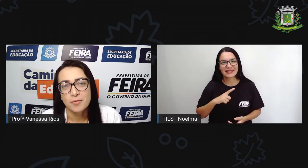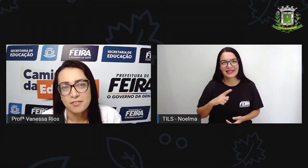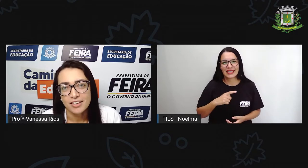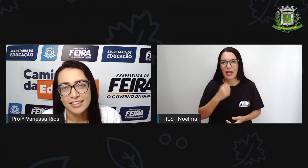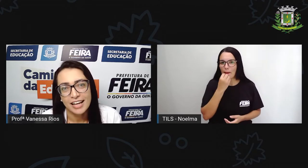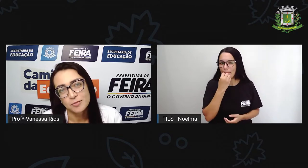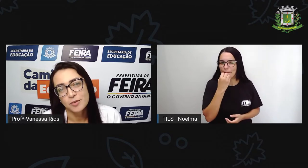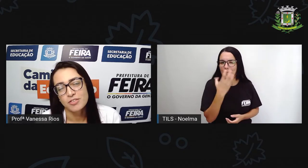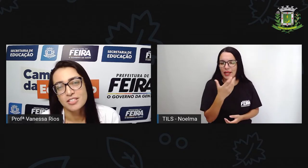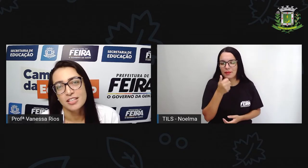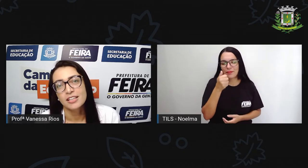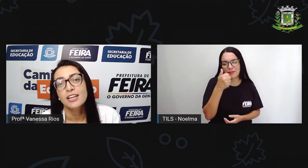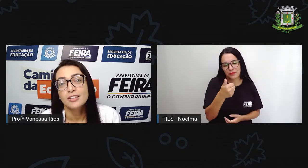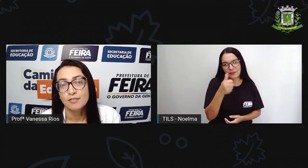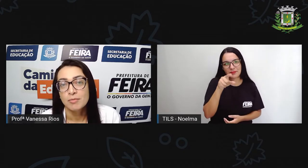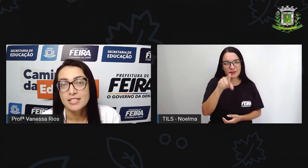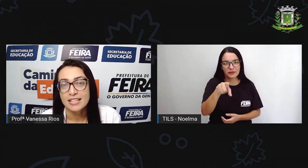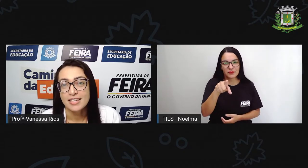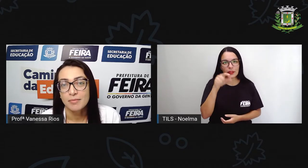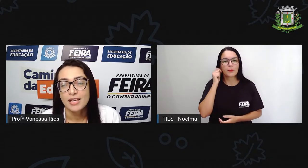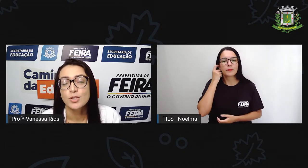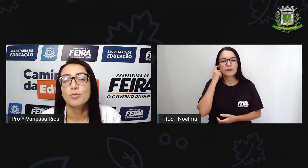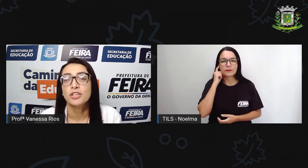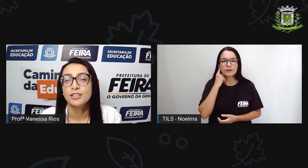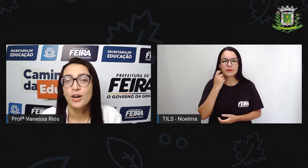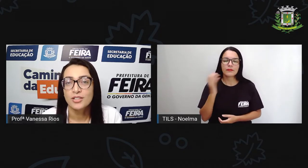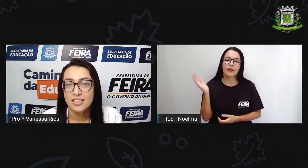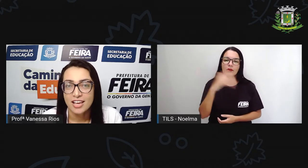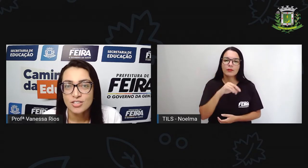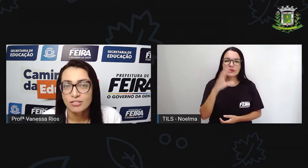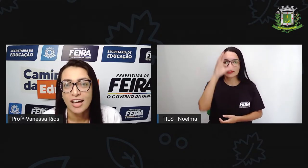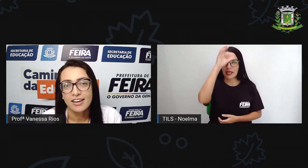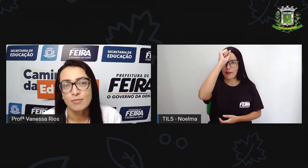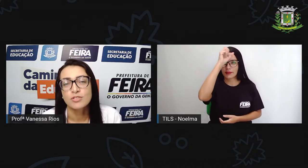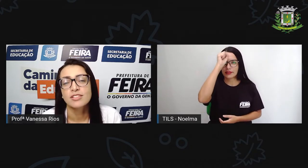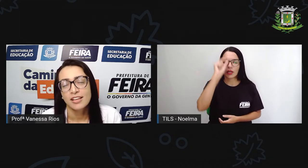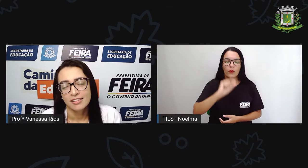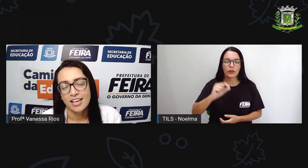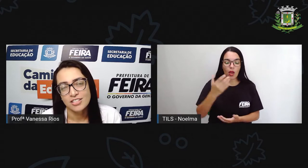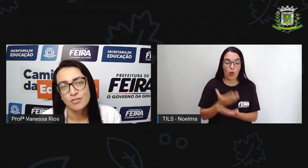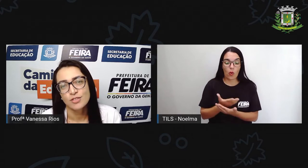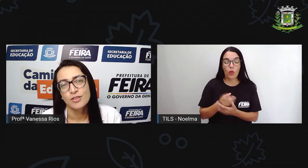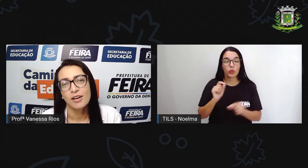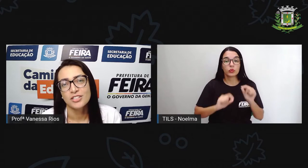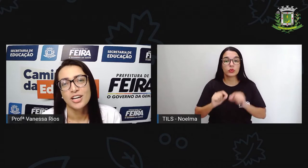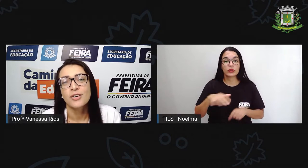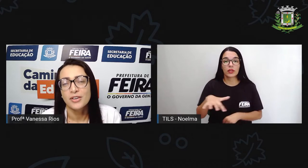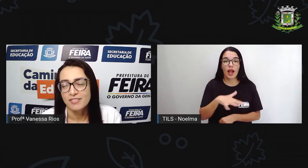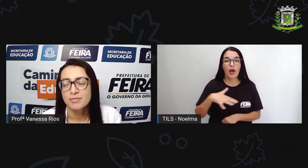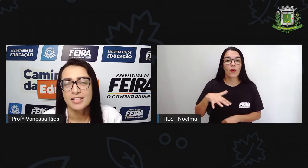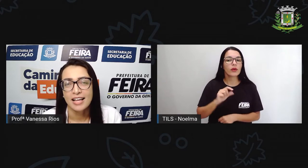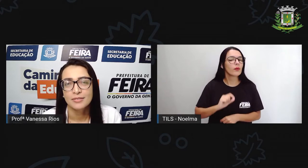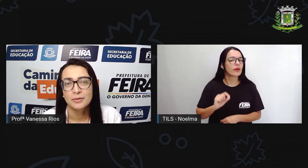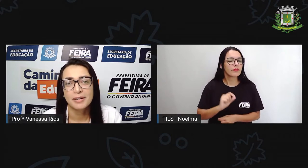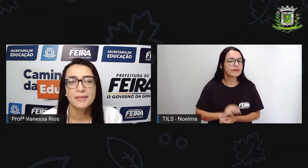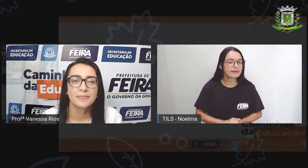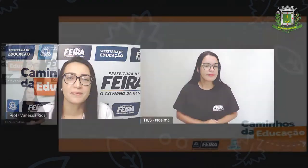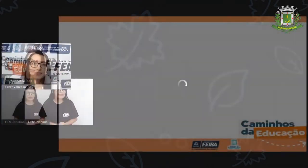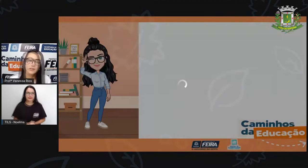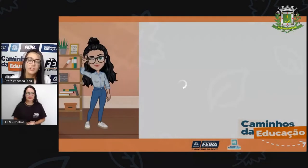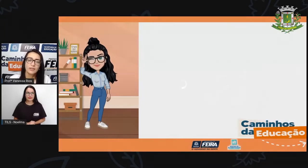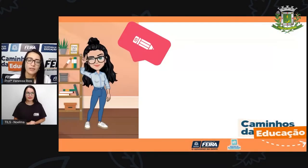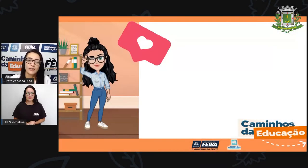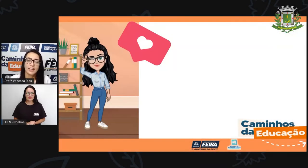bem aproveitado por você. Então vamos lá saber sobre o que nós estudaríamos nesta videoaula de agora. Vamos lá, turma?